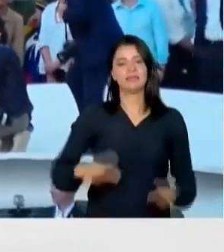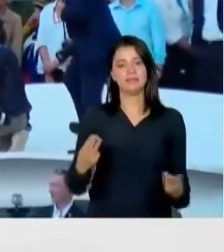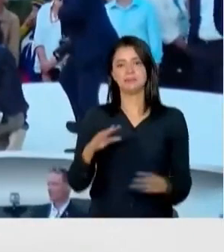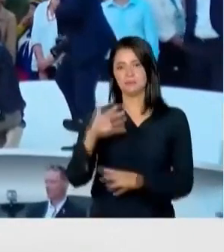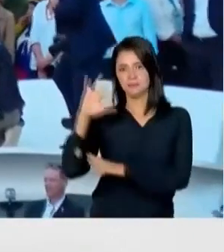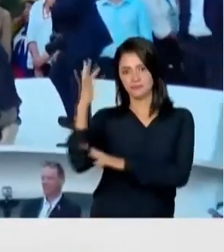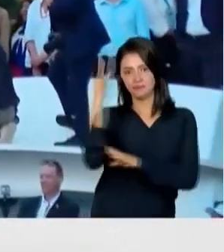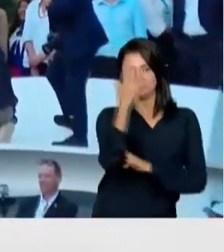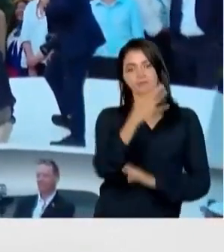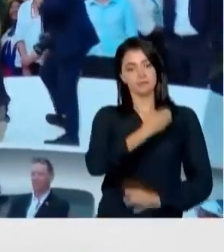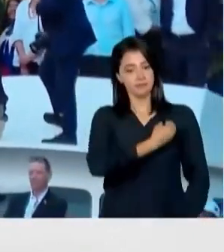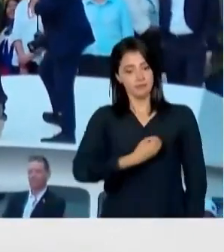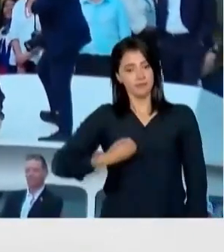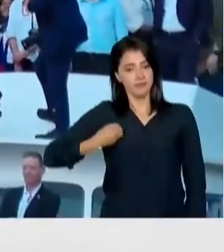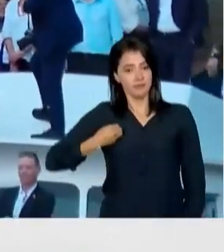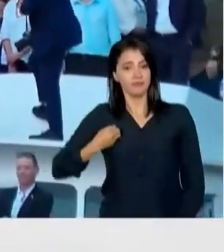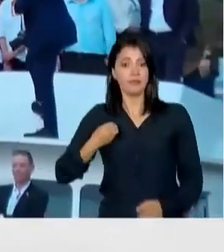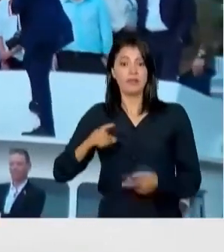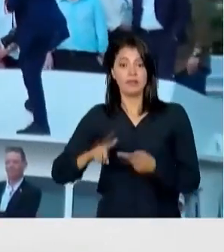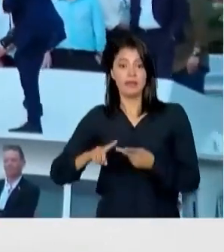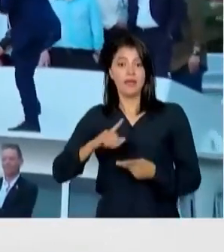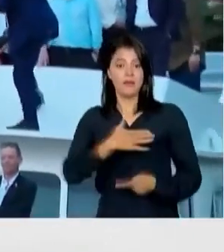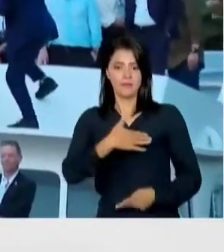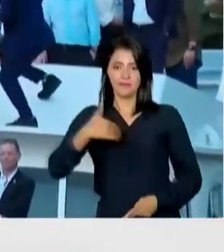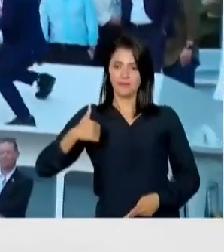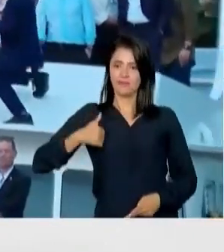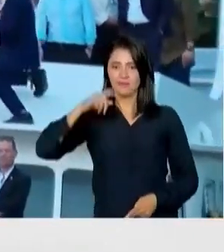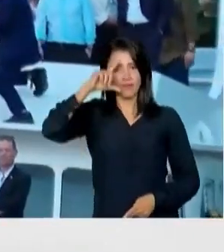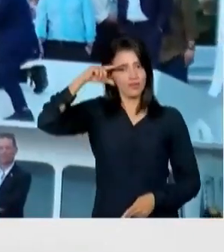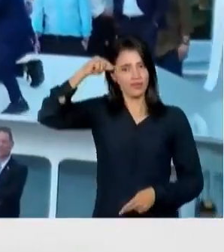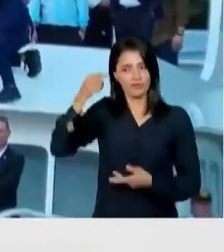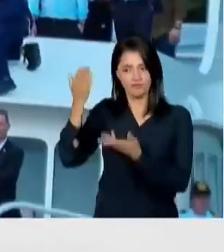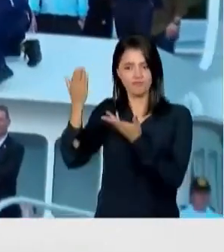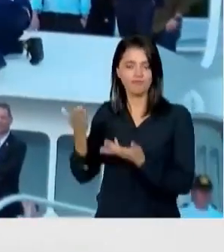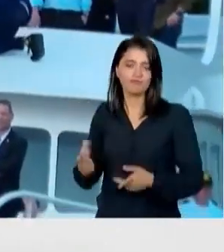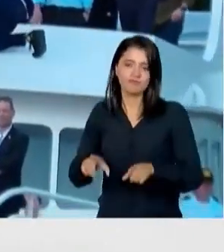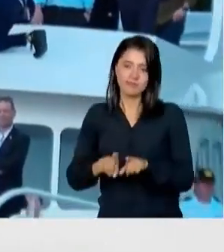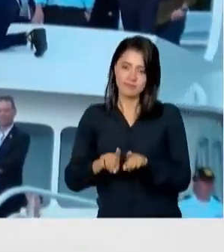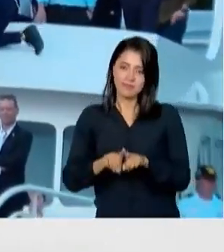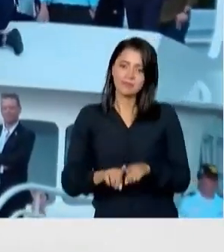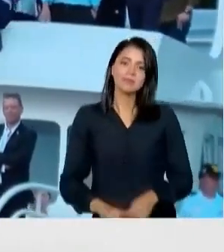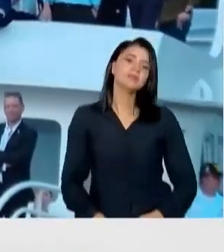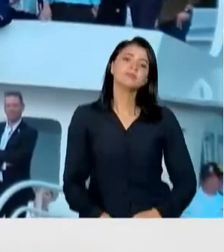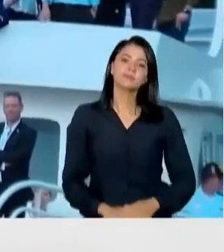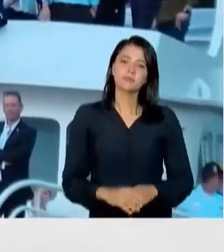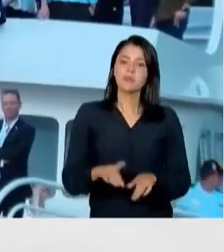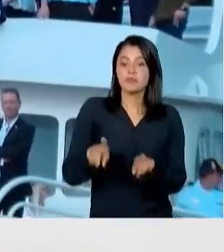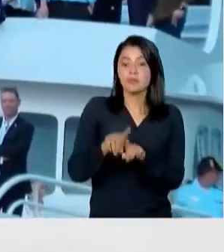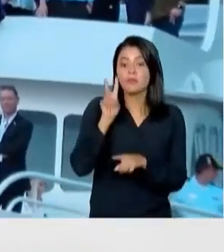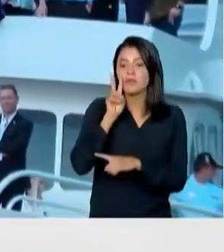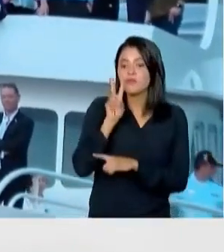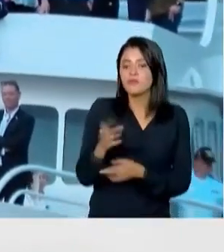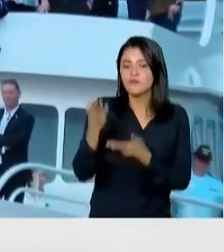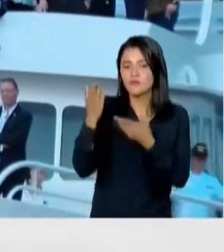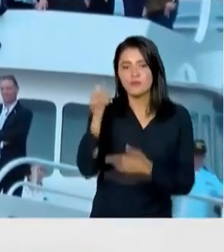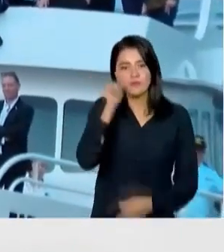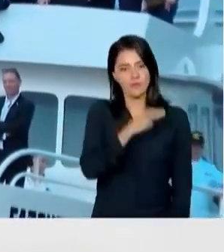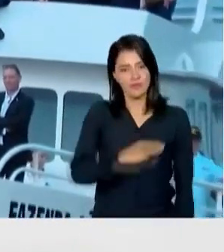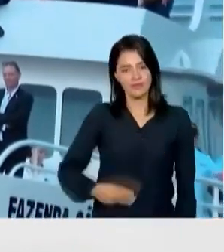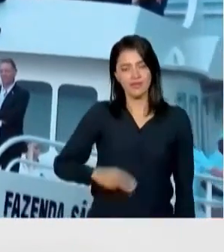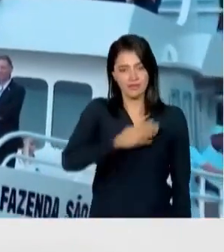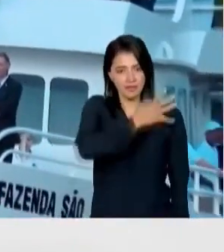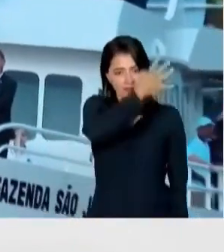importante vai ficar nos bastidores O macron está se apresentando como uma espécie de elo de